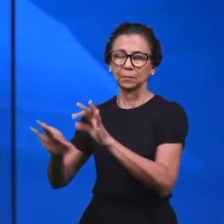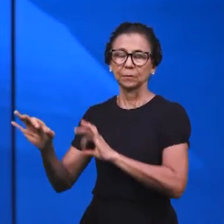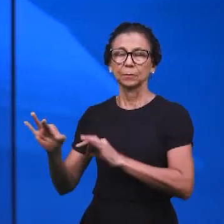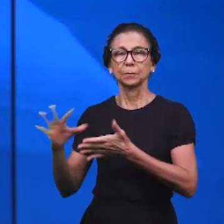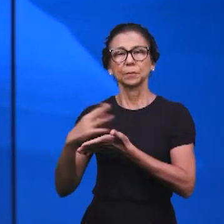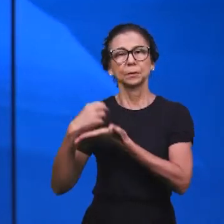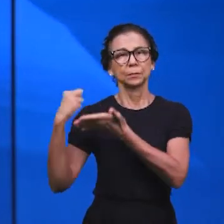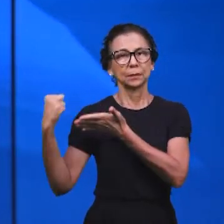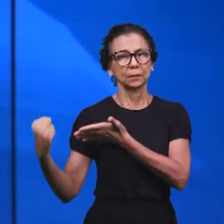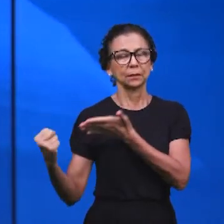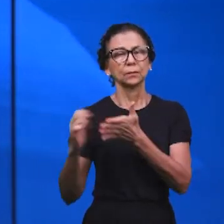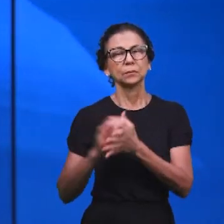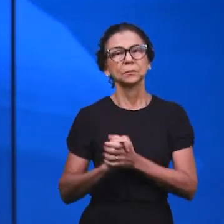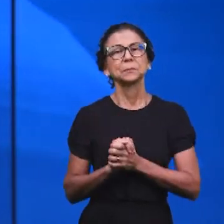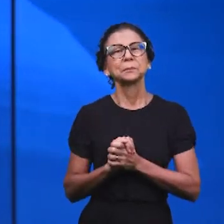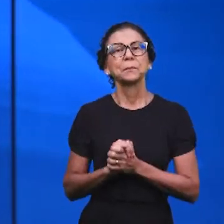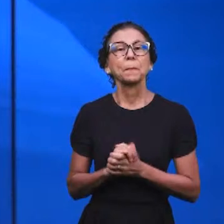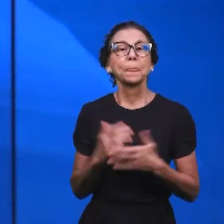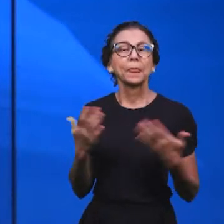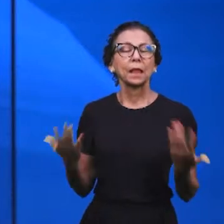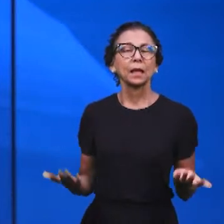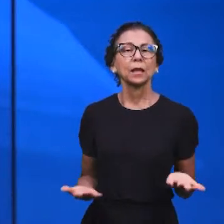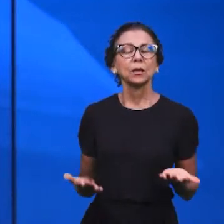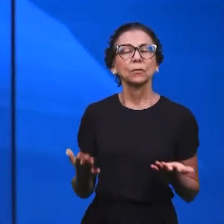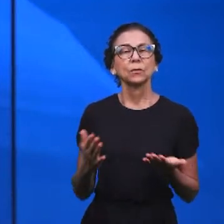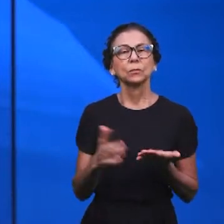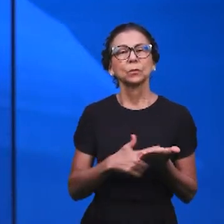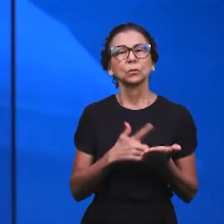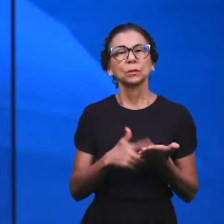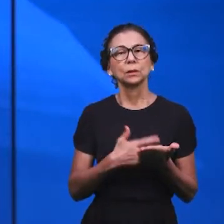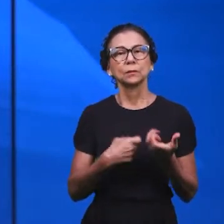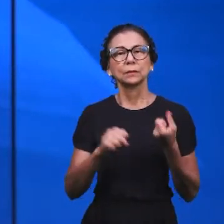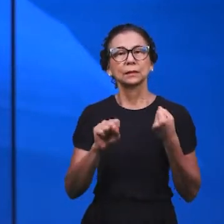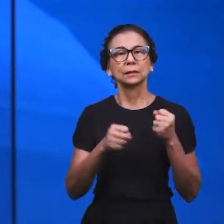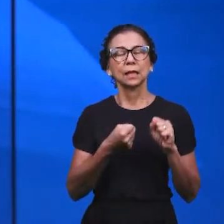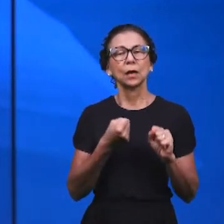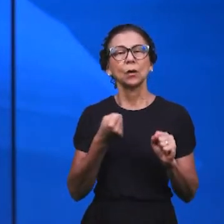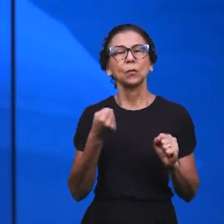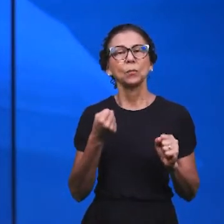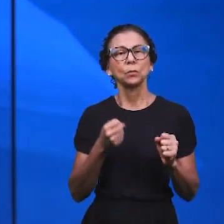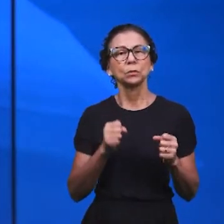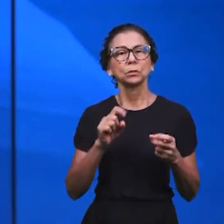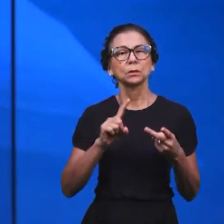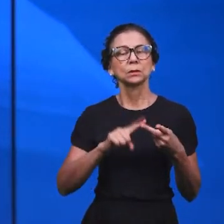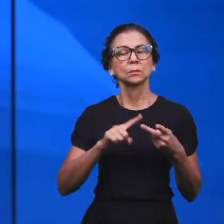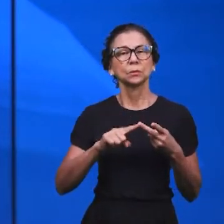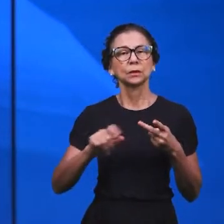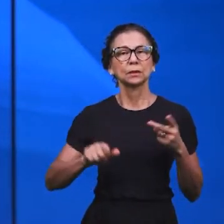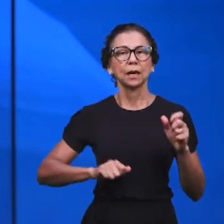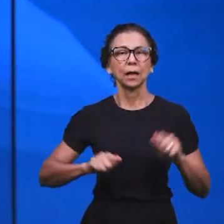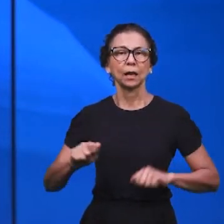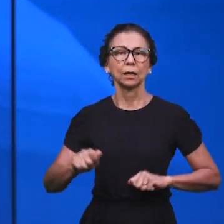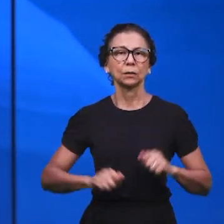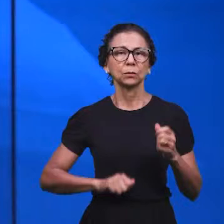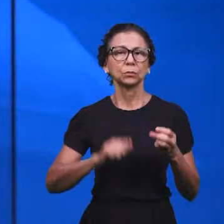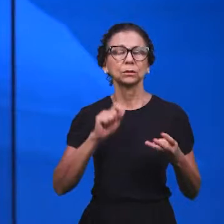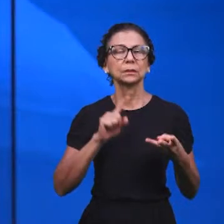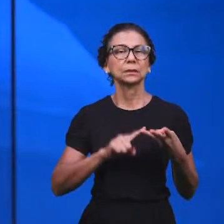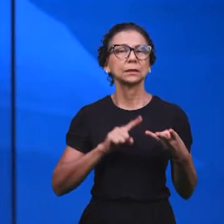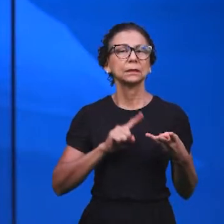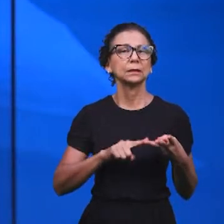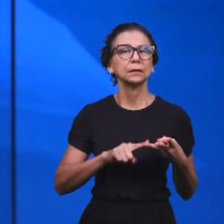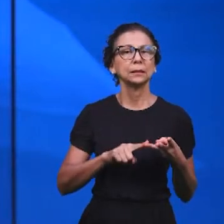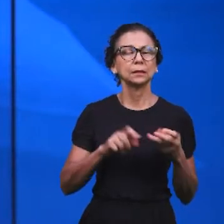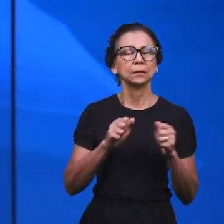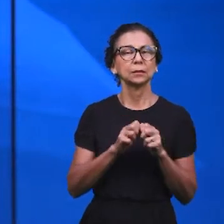textos bíblicos, textos base, são exatamente o Salmo número 2, depois Atos dos Apóstolos, capítulo 2, e